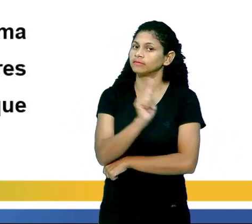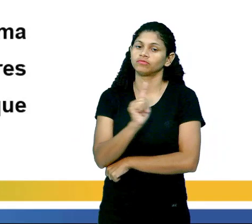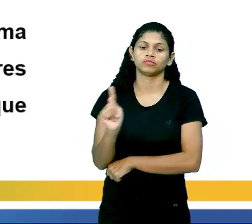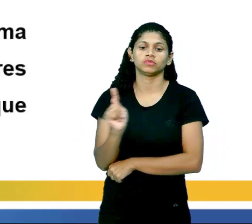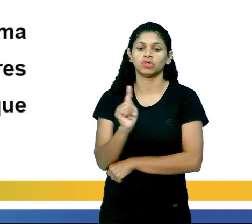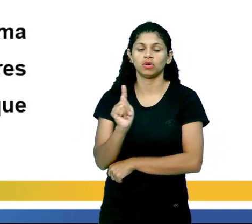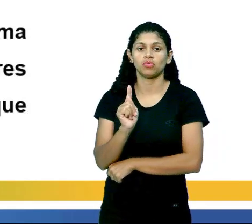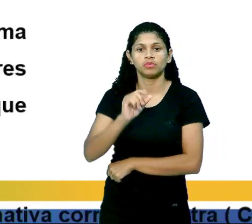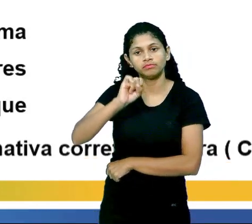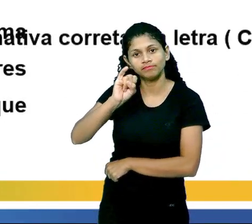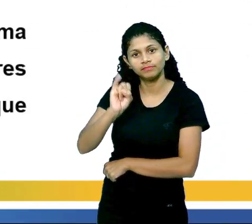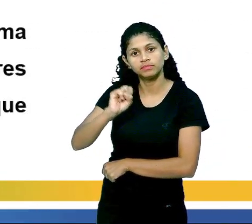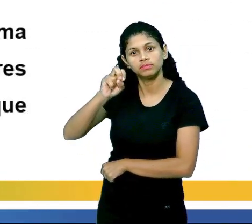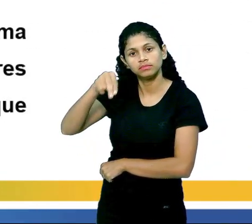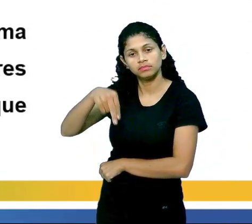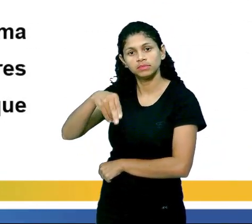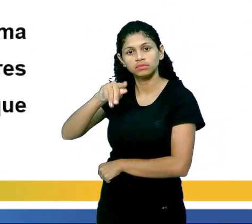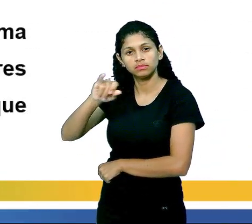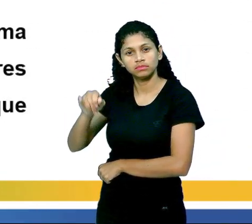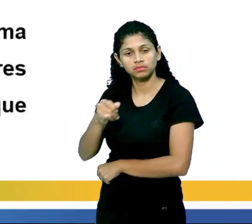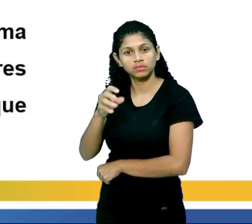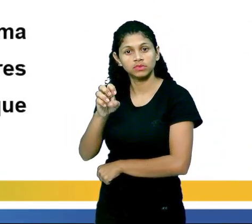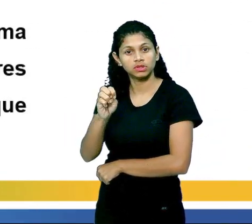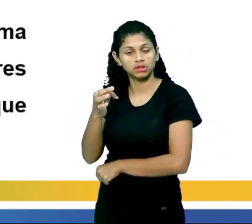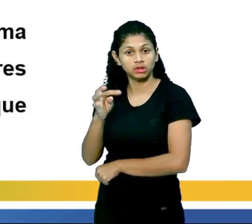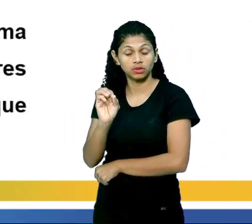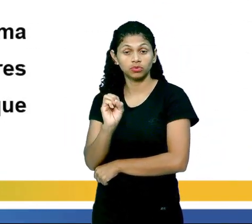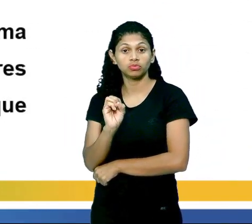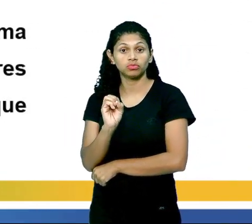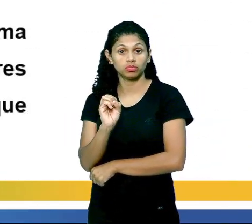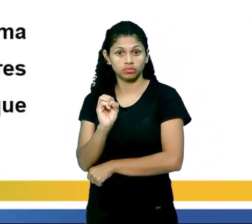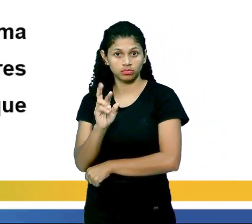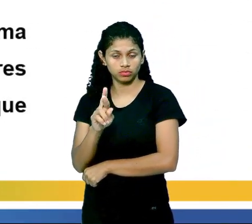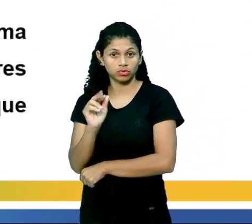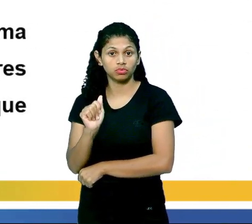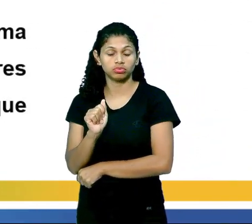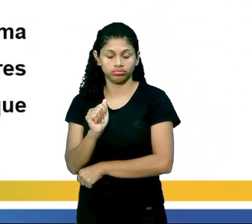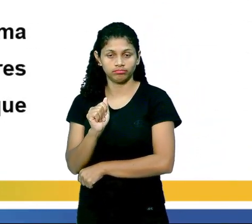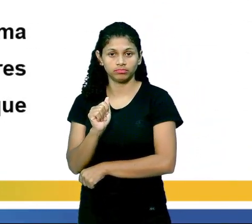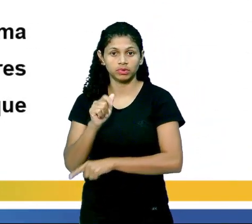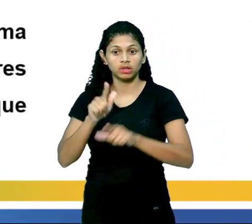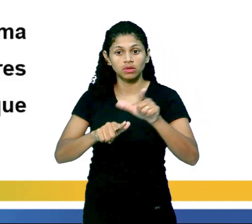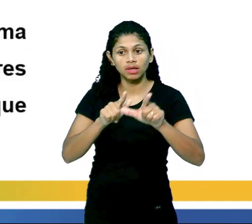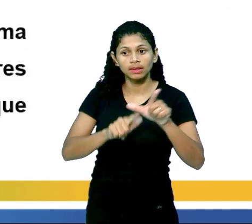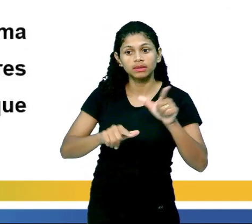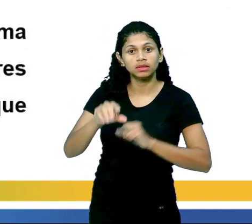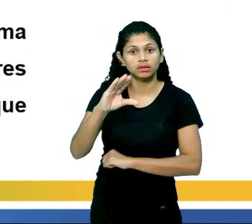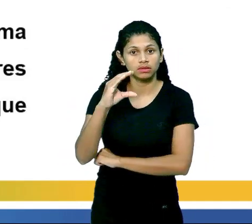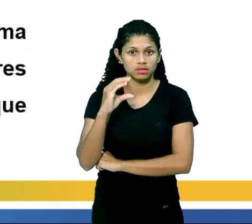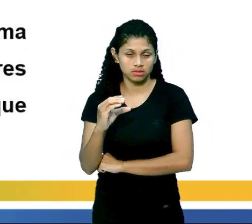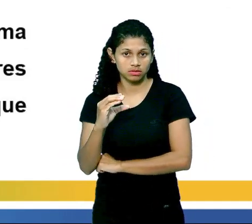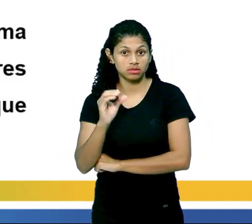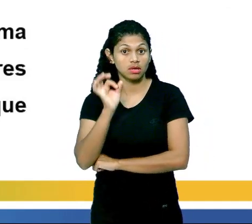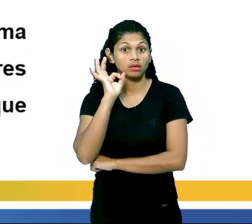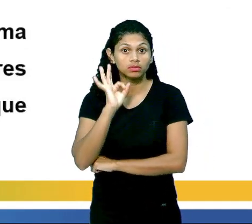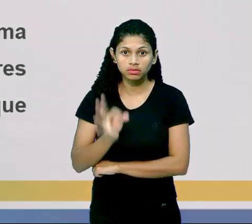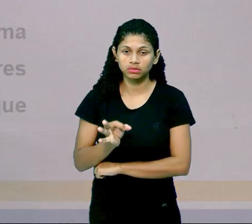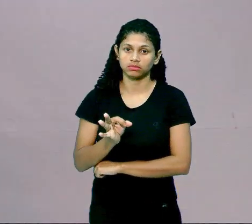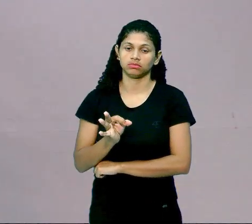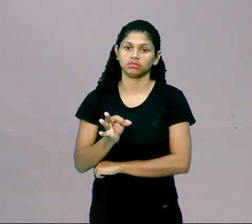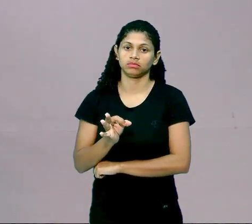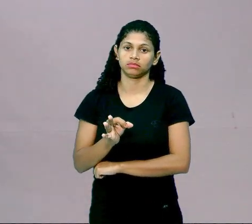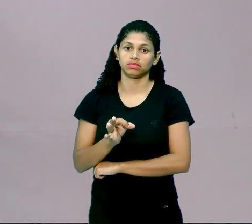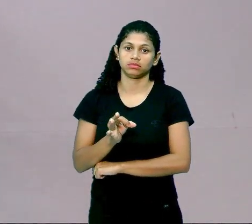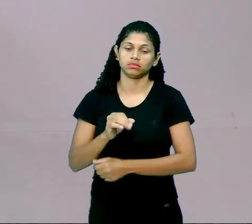uma função injetora. Tudo bem? Portanto, aí a nossa alternativa correta é a letra C.